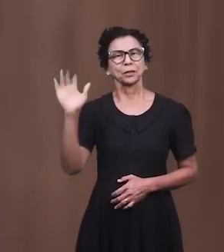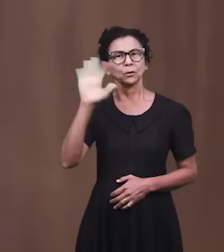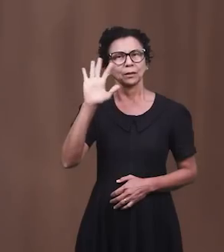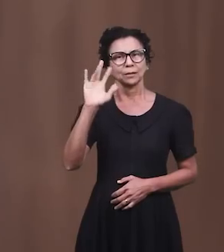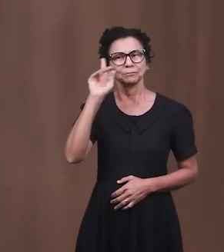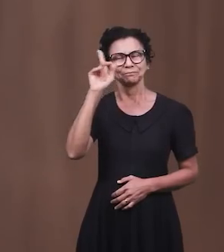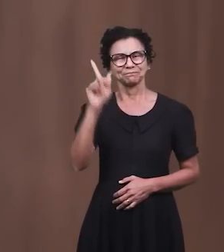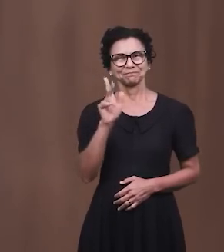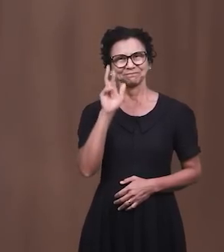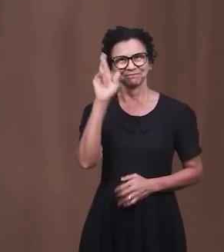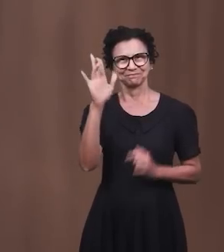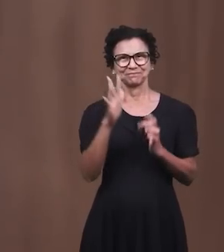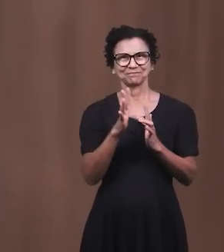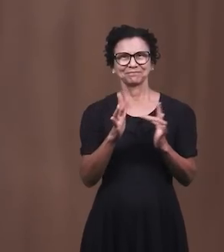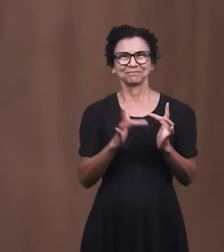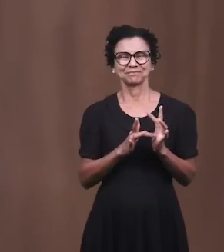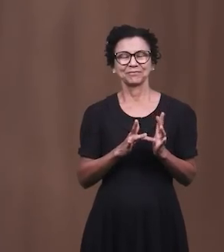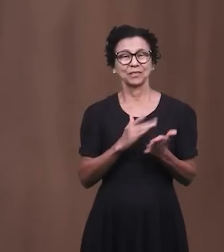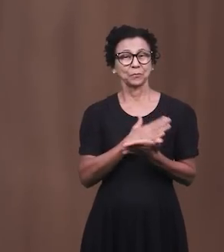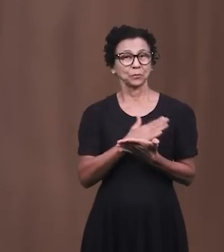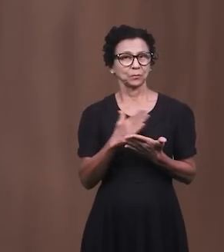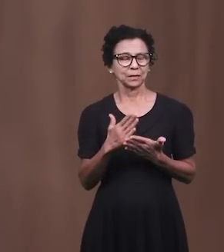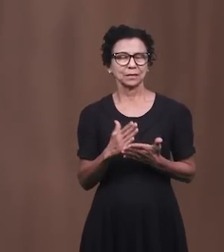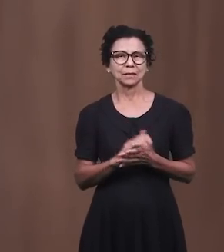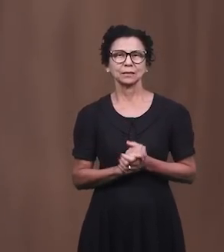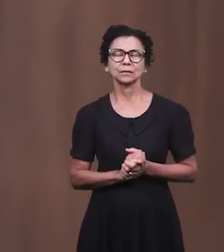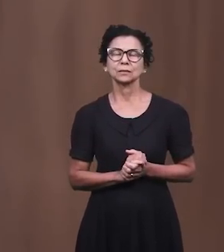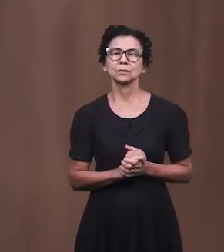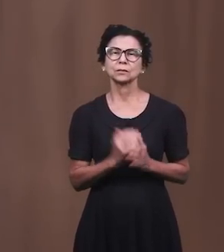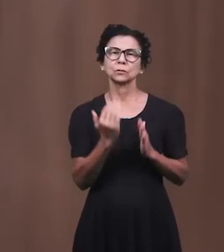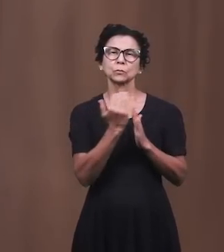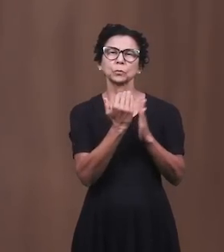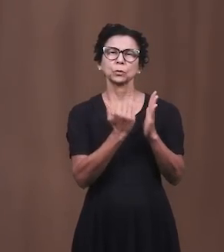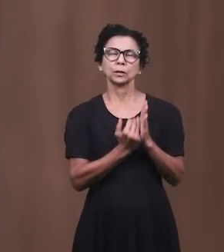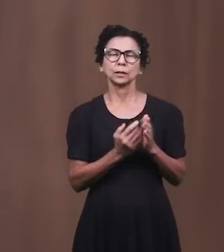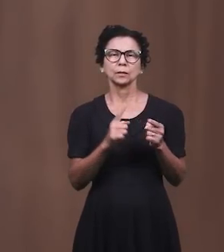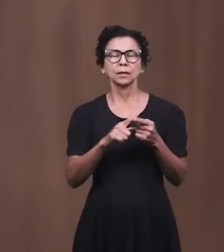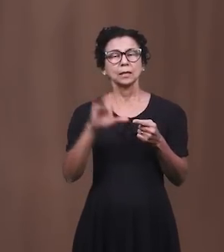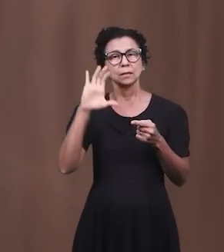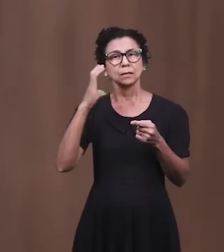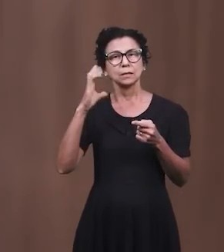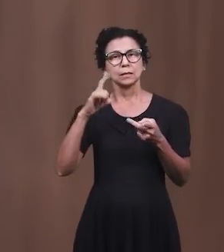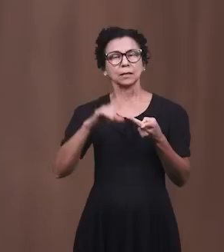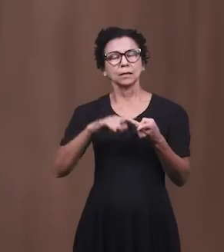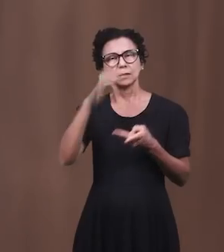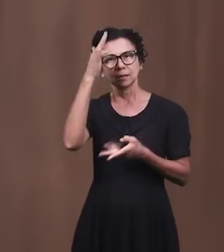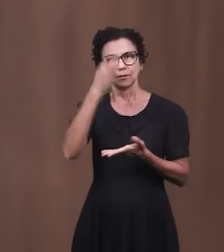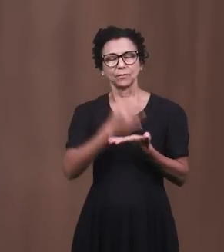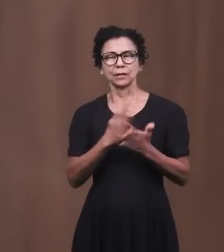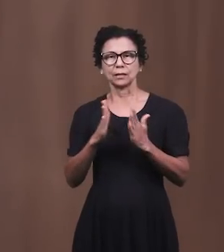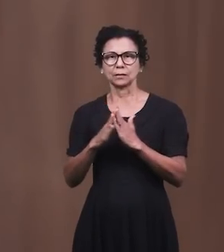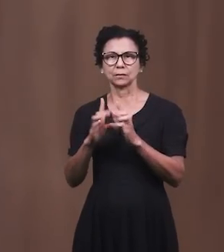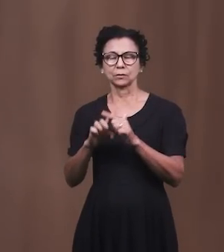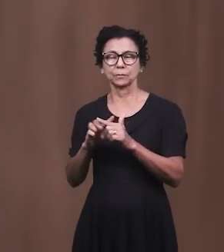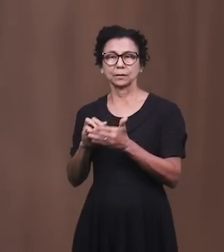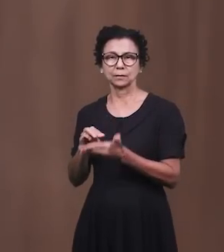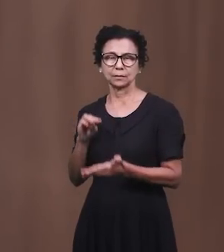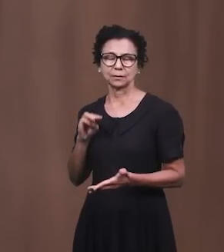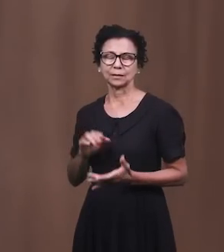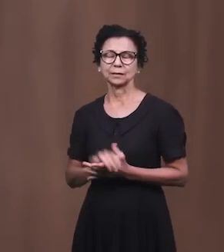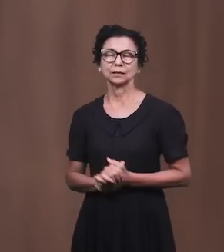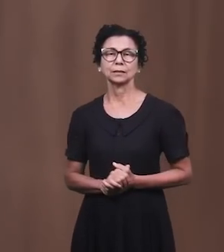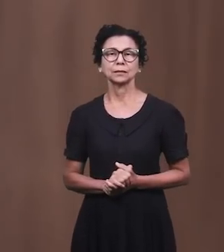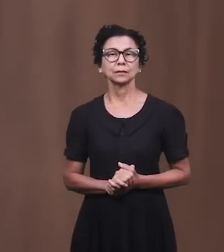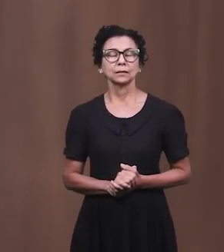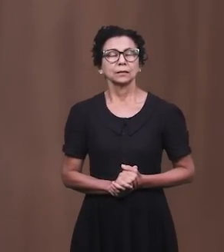Olá, meus irmãos, a paz do Senhor Jesus. Nós estamos iniciando mais um episódio do programa Ciência e Fé da Igreja Cristã Maranata. Quero